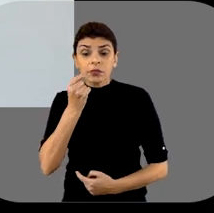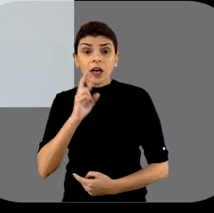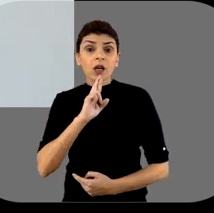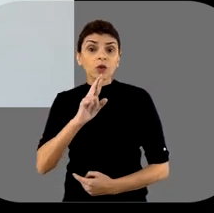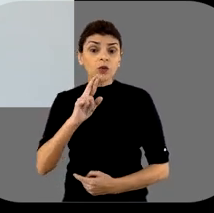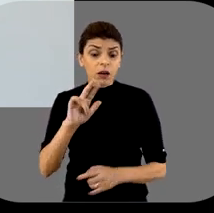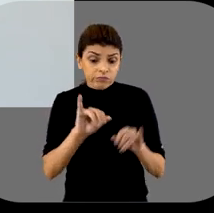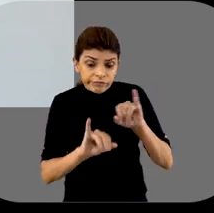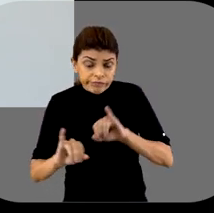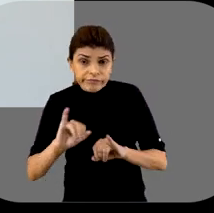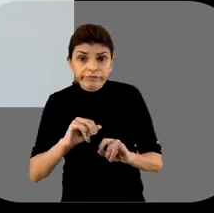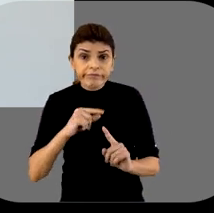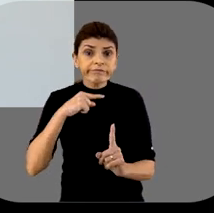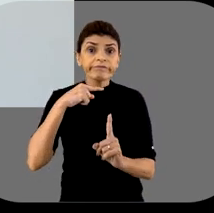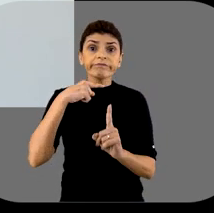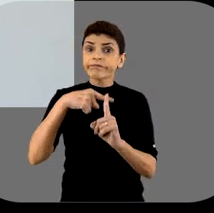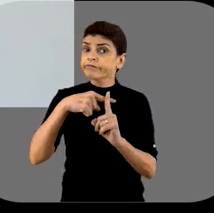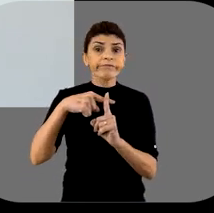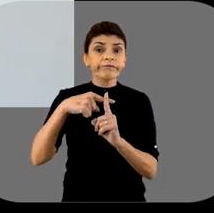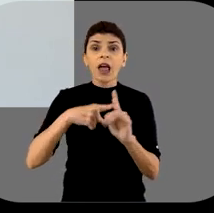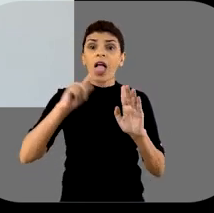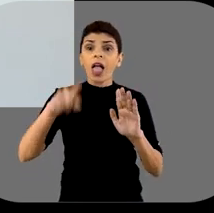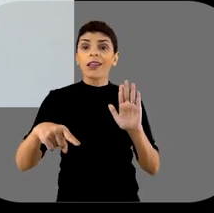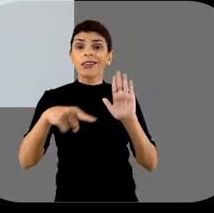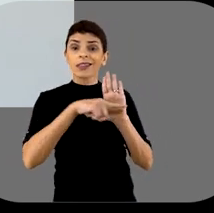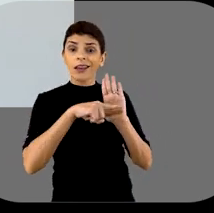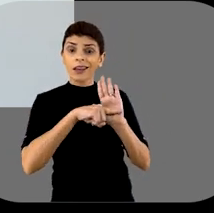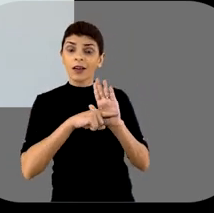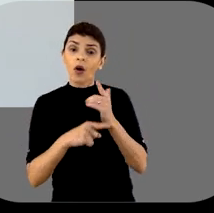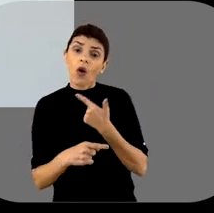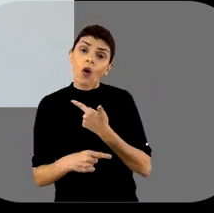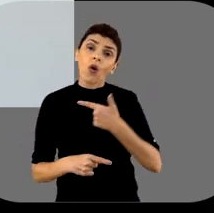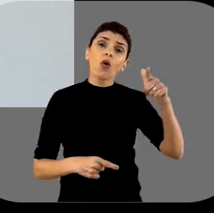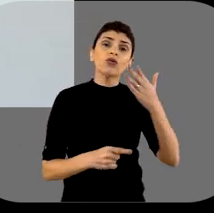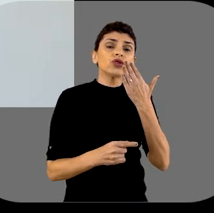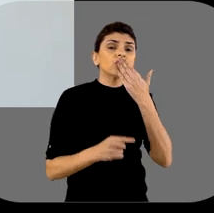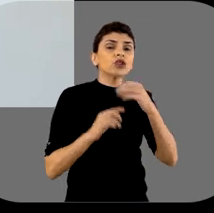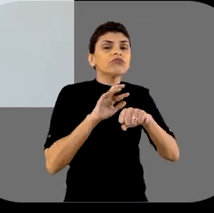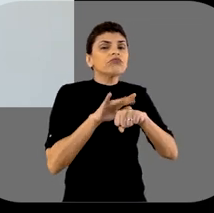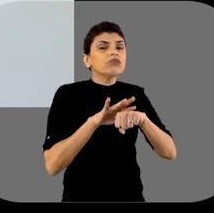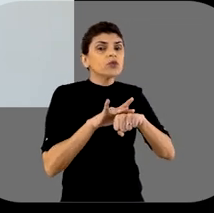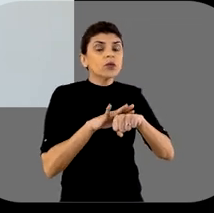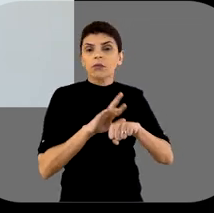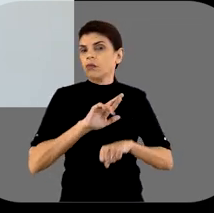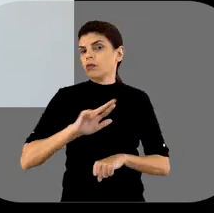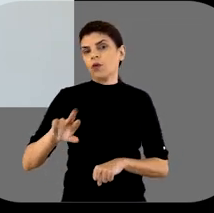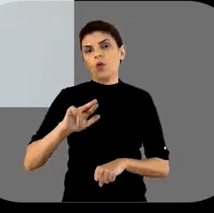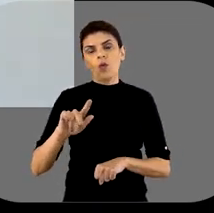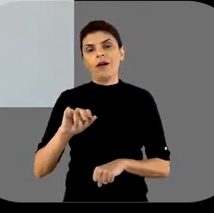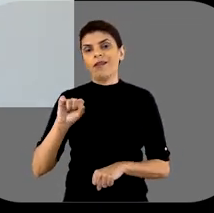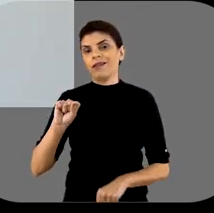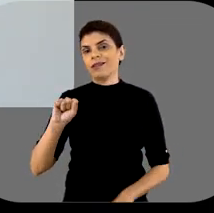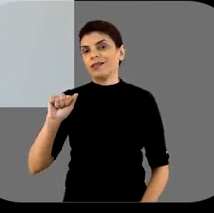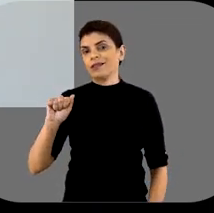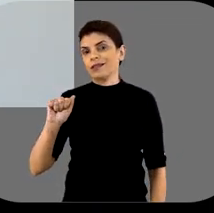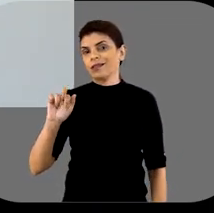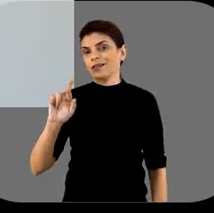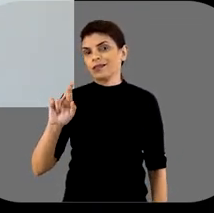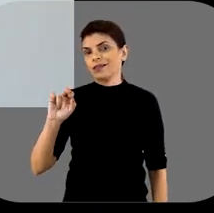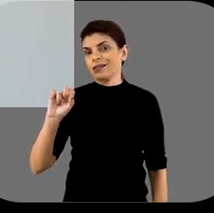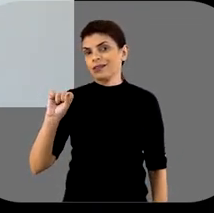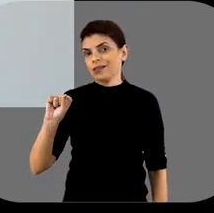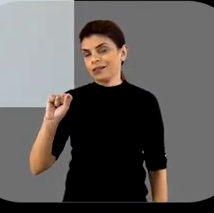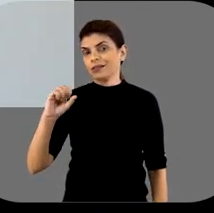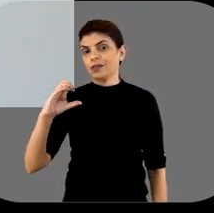para o vírus, ou a confirmação laboratorial para um outro agente etiológico que não SARS-CoV-2. Então, esse critério